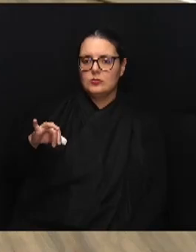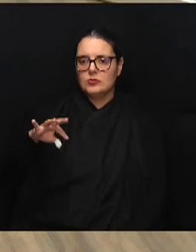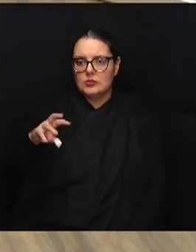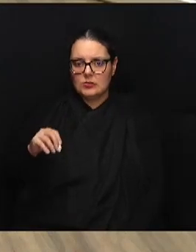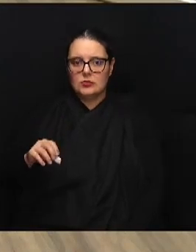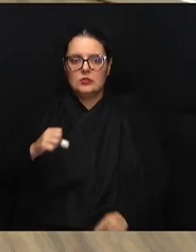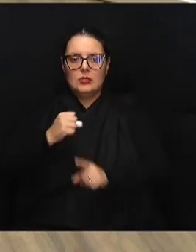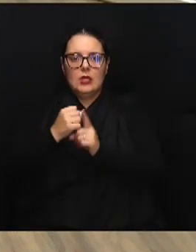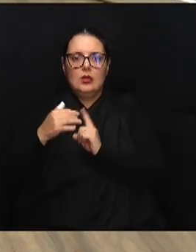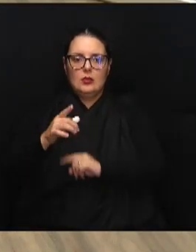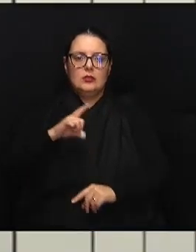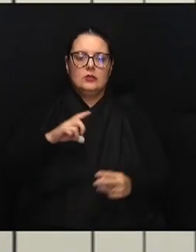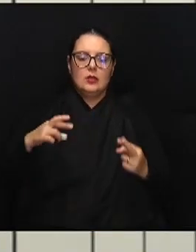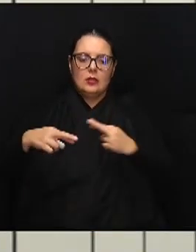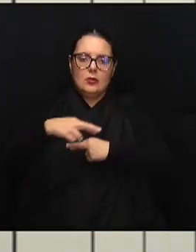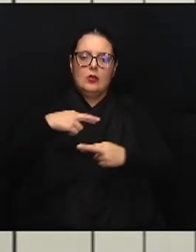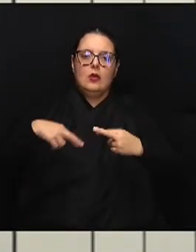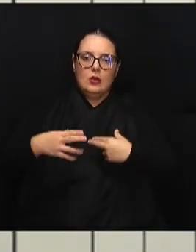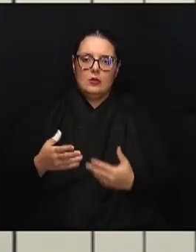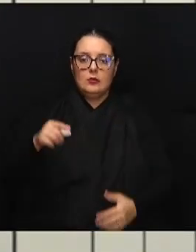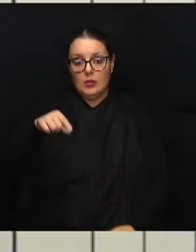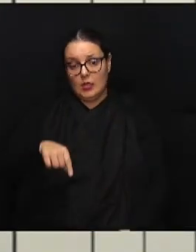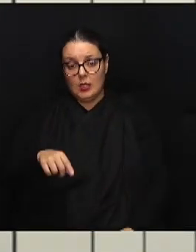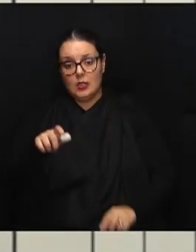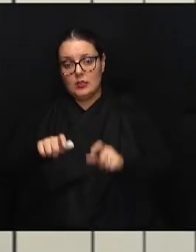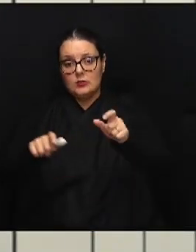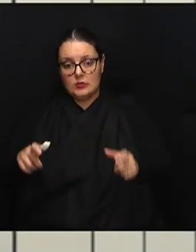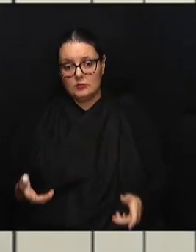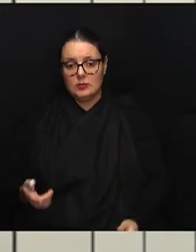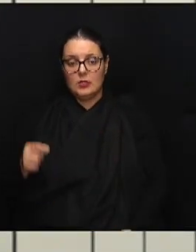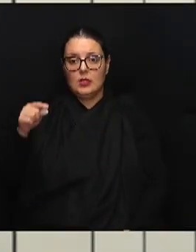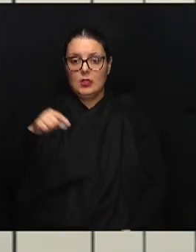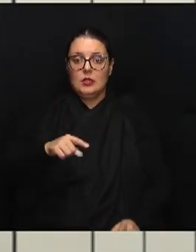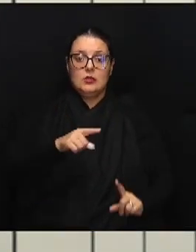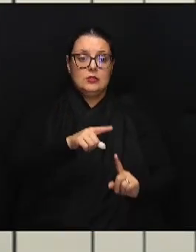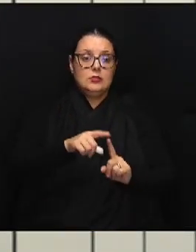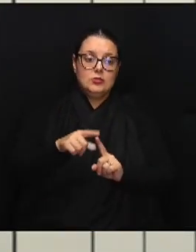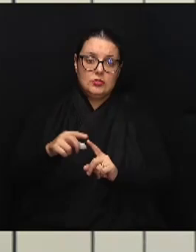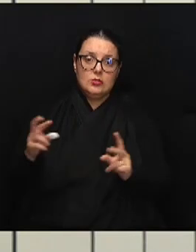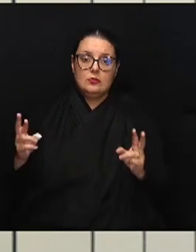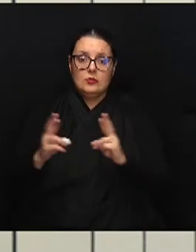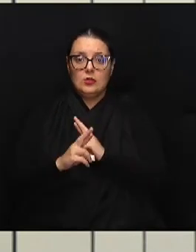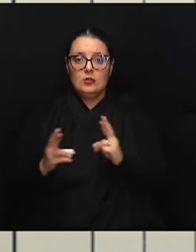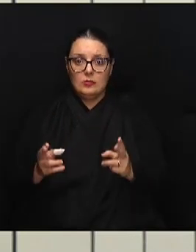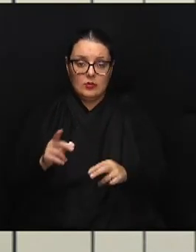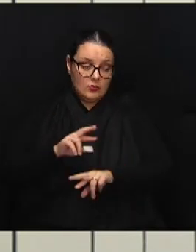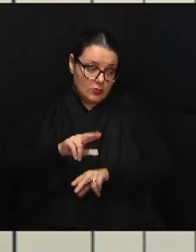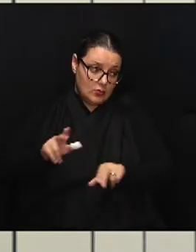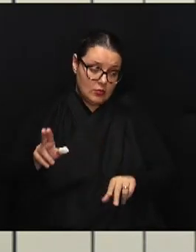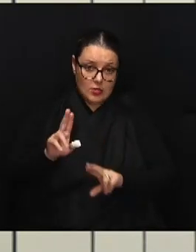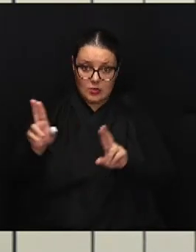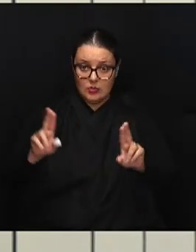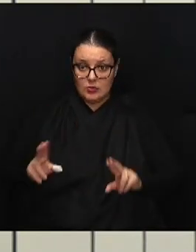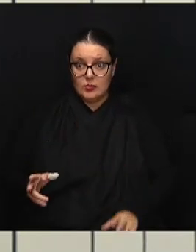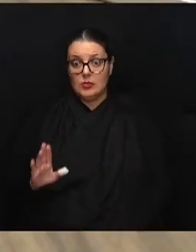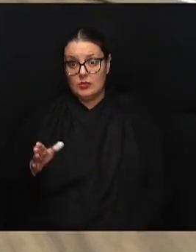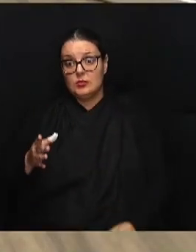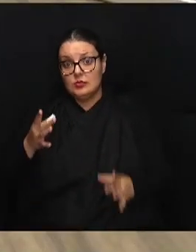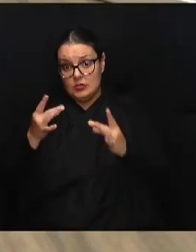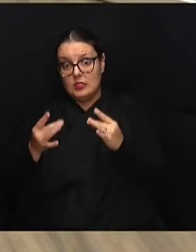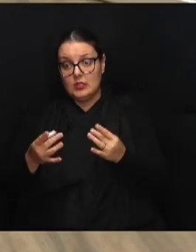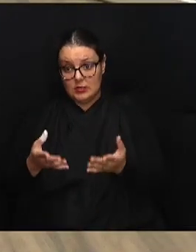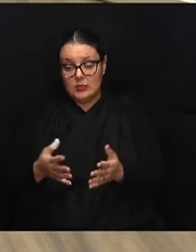sociedade tem em relação a essas pessoas, a esses tipos de relacionamento. Tem vários nomes, né? A gente já vai entrar